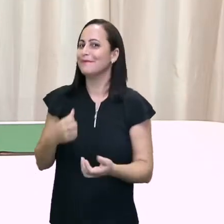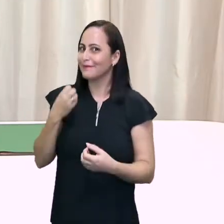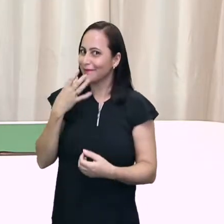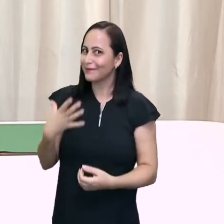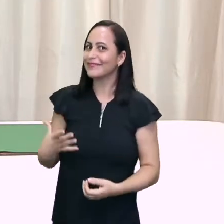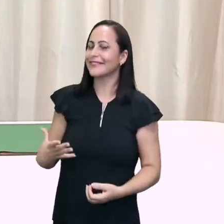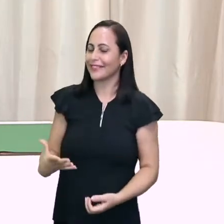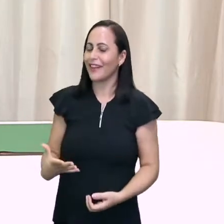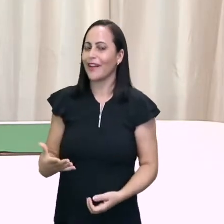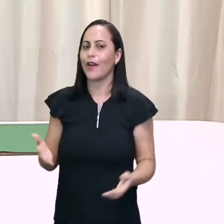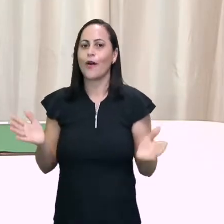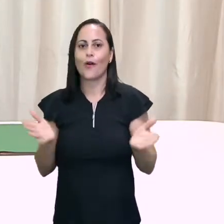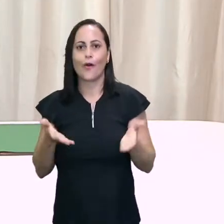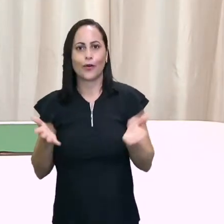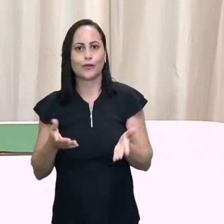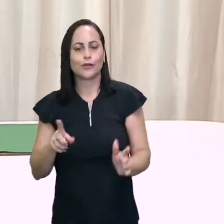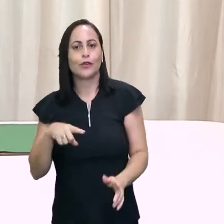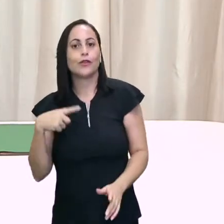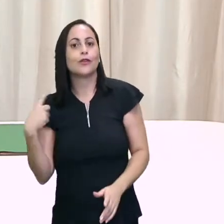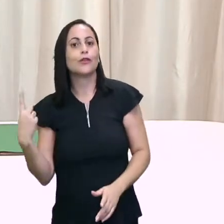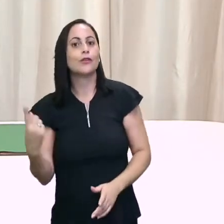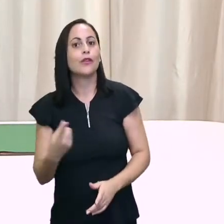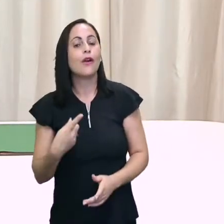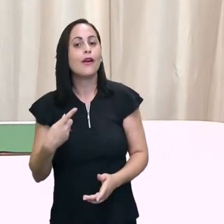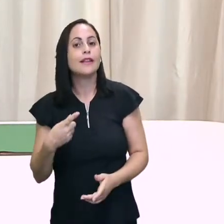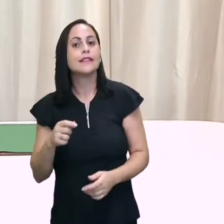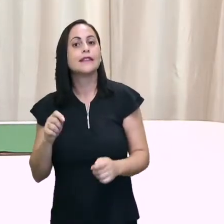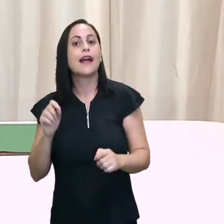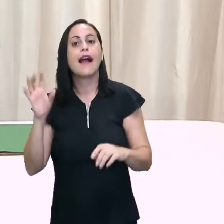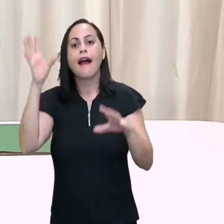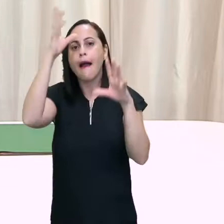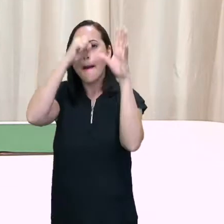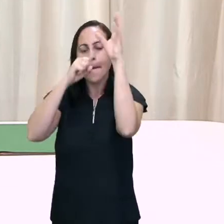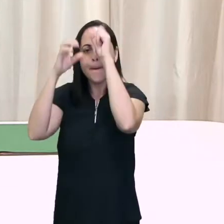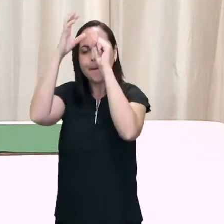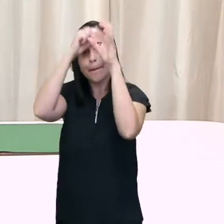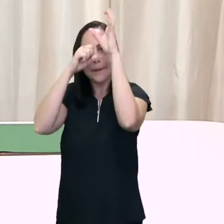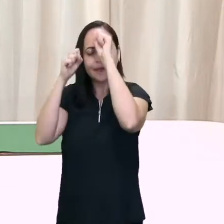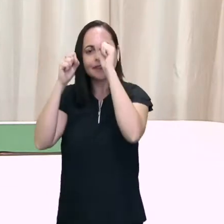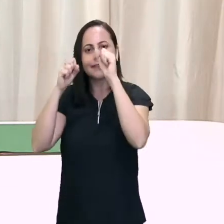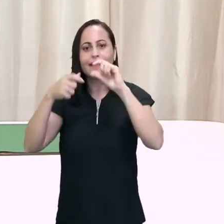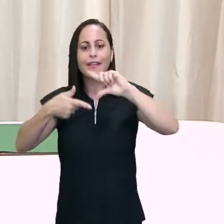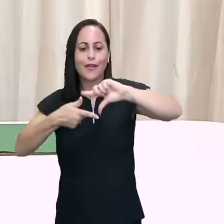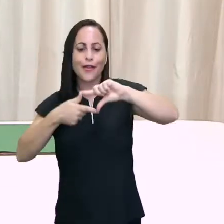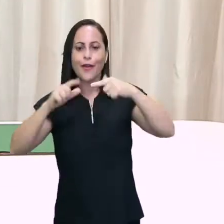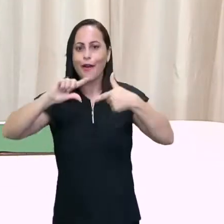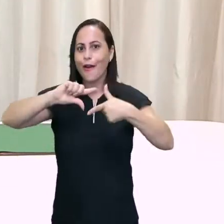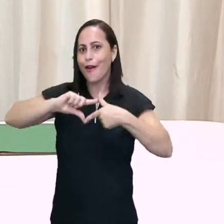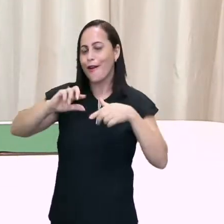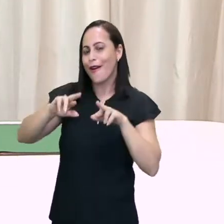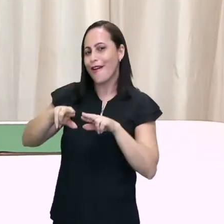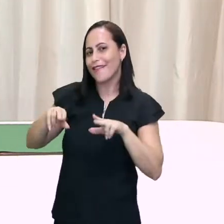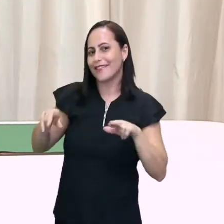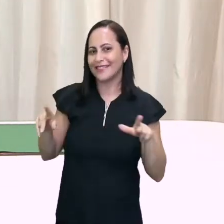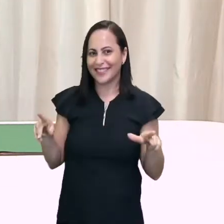hoje. Nós vamos hoje aprender as formas geométricas.